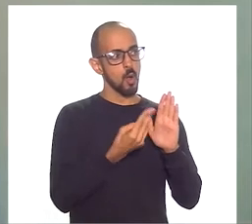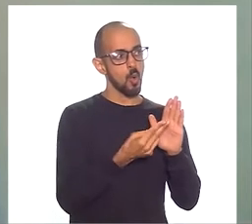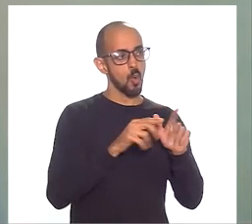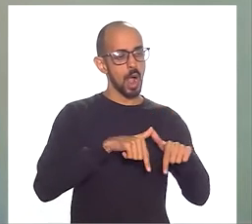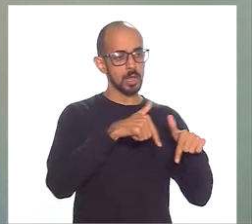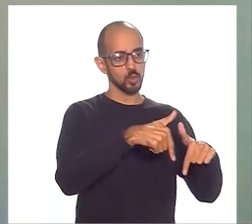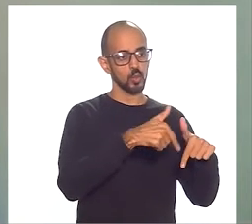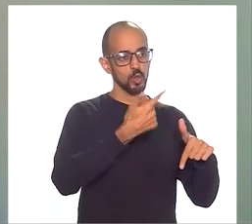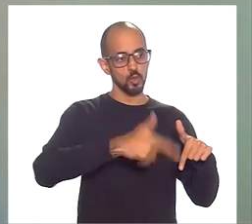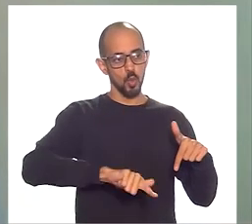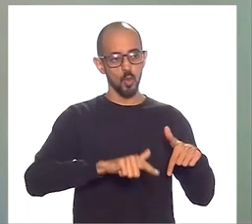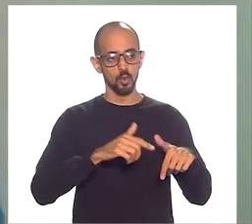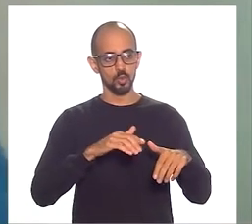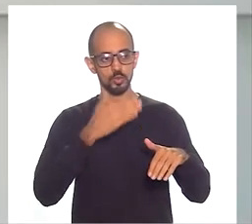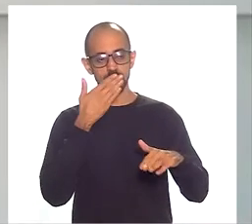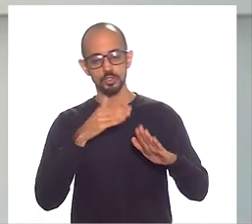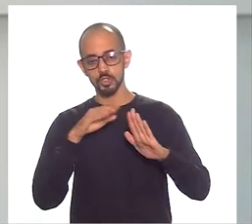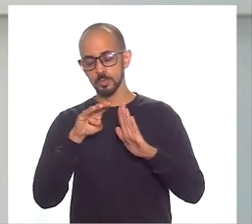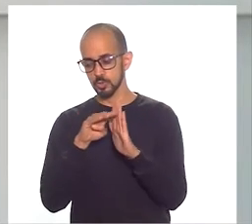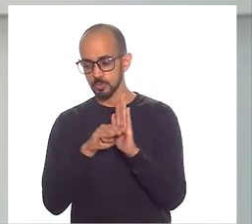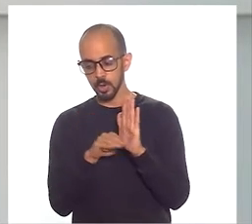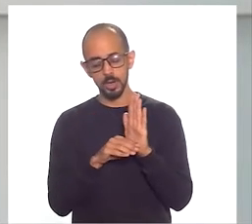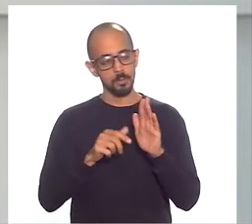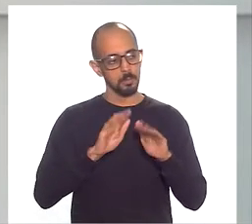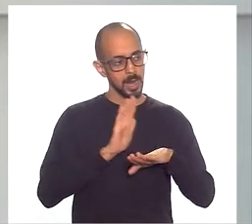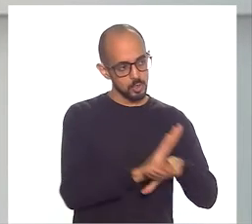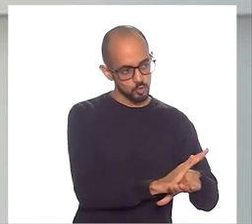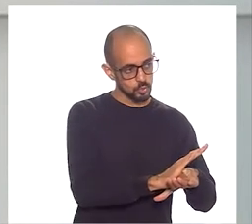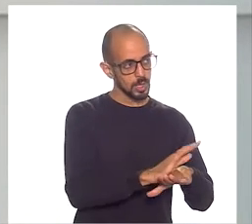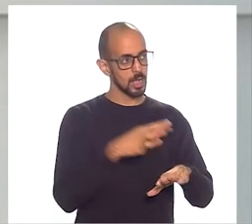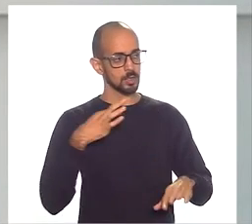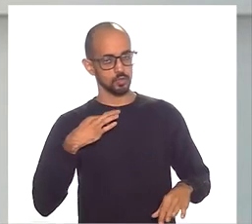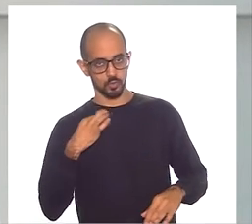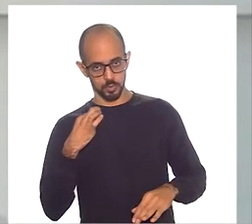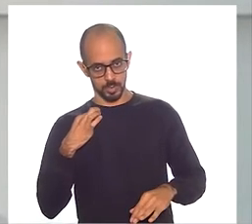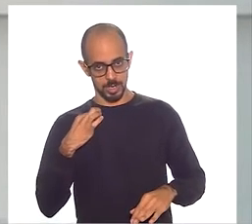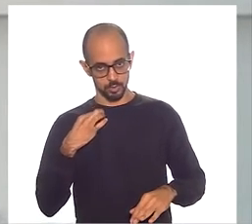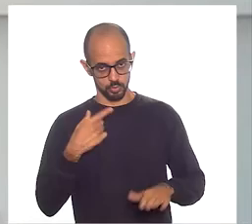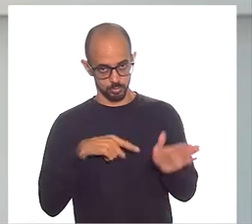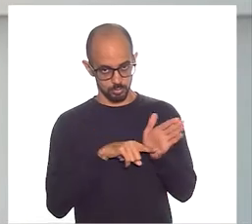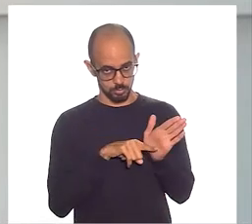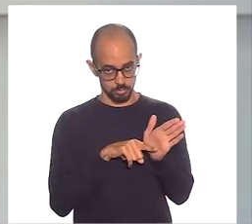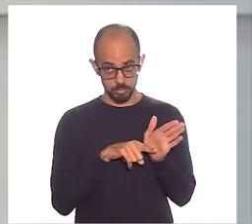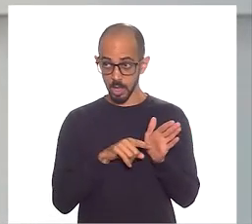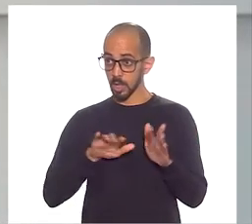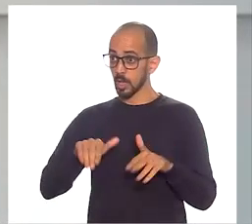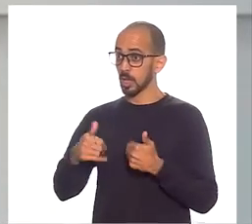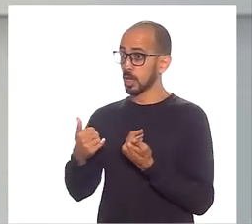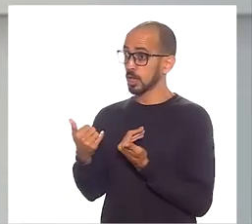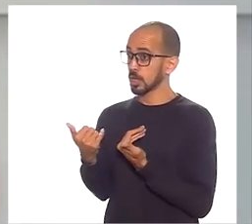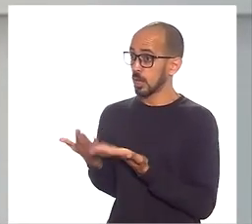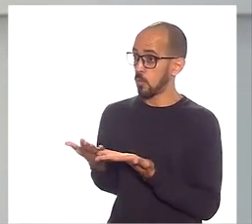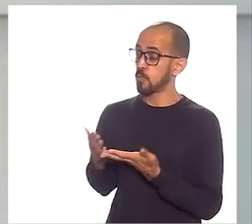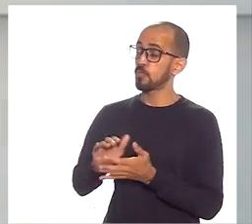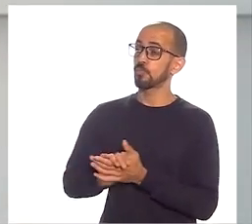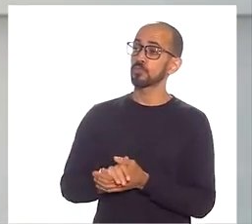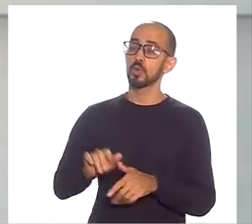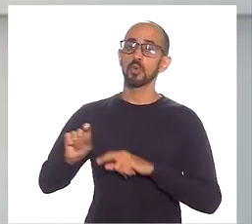programa ou atuam em alguma outra frente justamente para ajudar nessa mobilização dos voluntários?